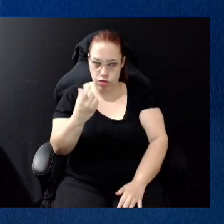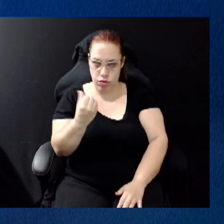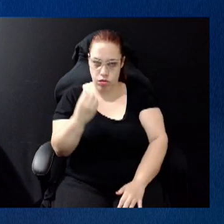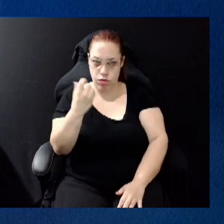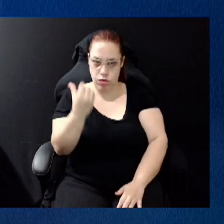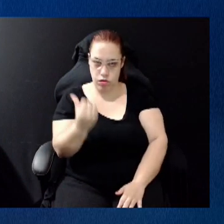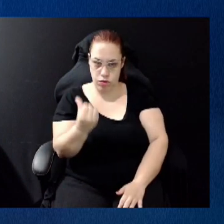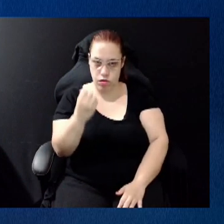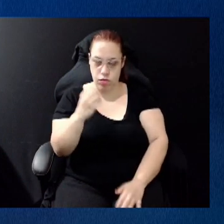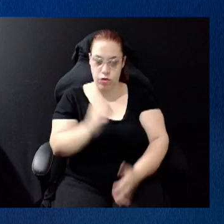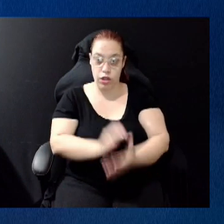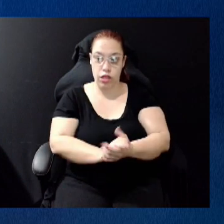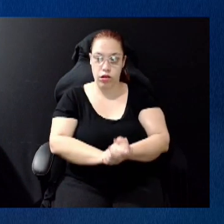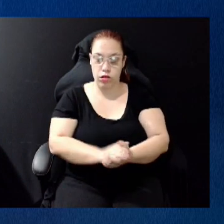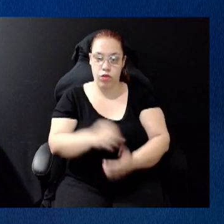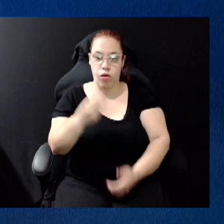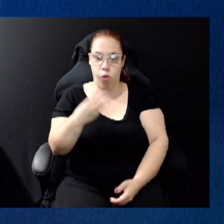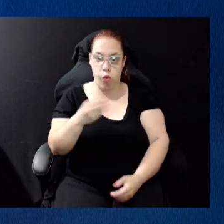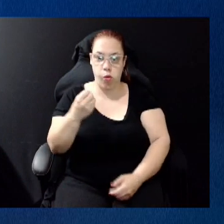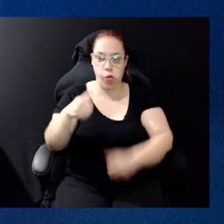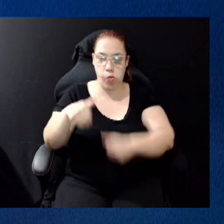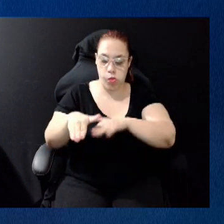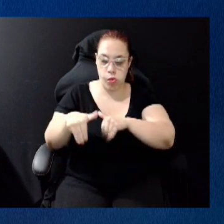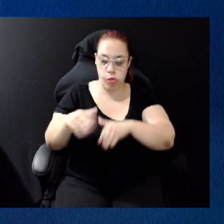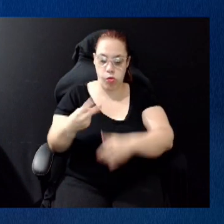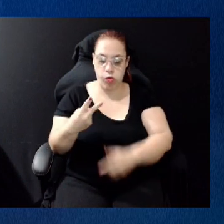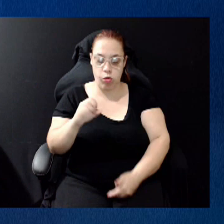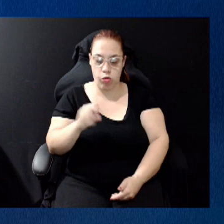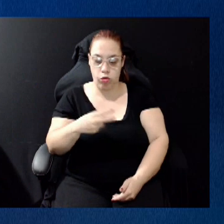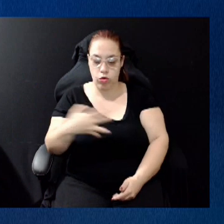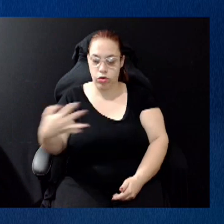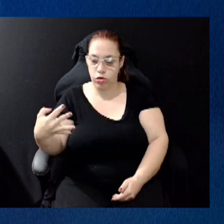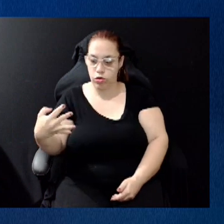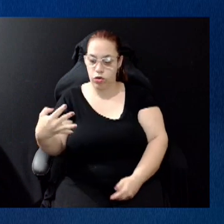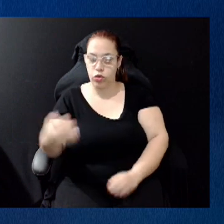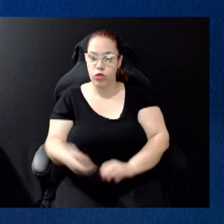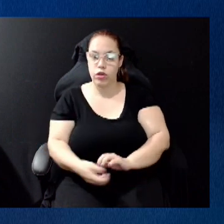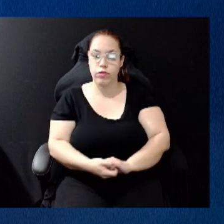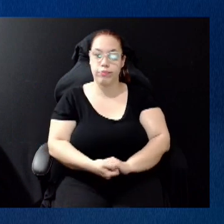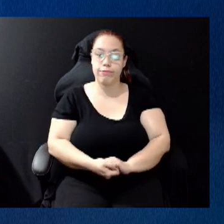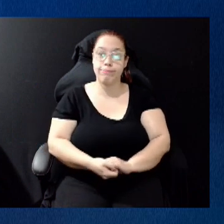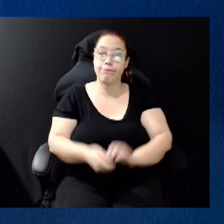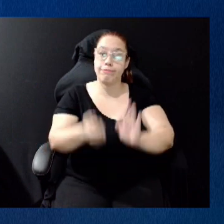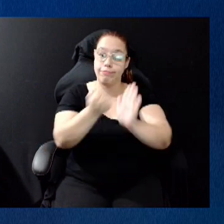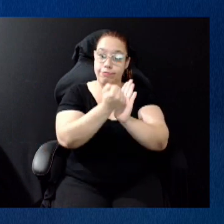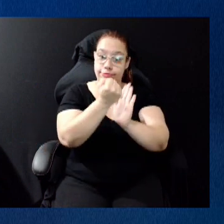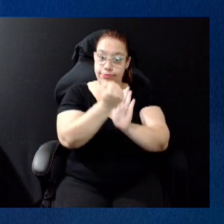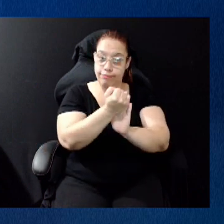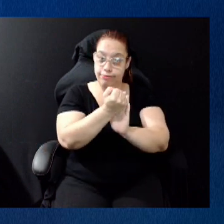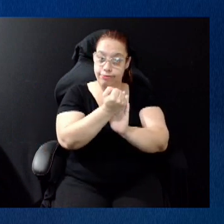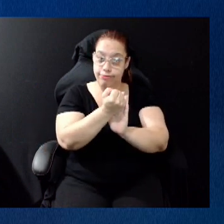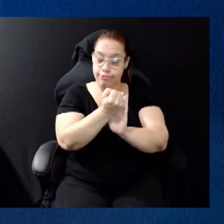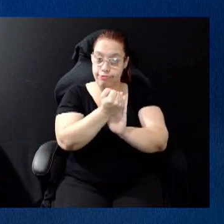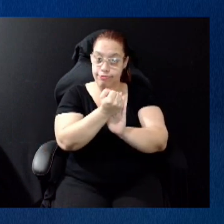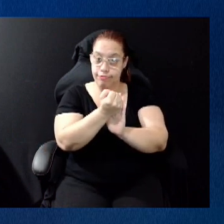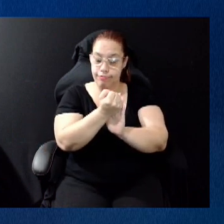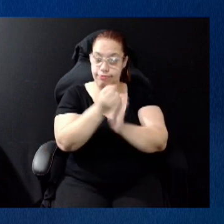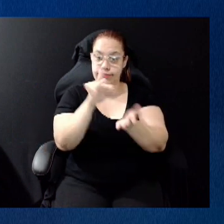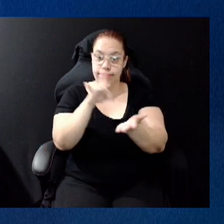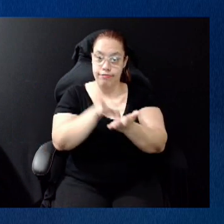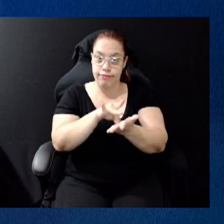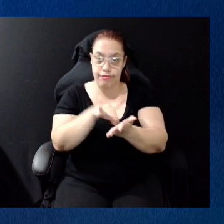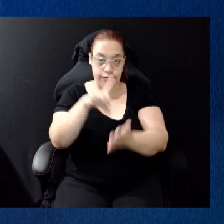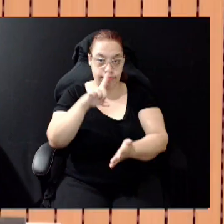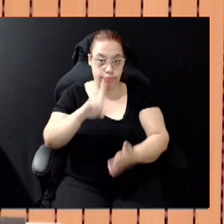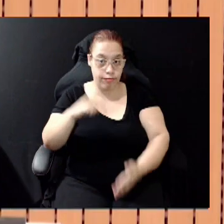16.616, de 3 de setembro de 2024, que foi publicada em Diário Oficial no dia seguinte